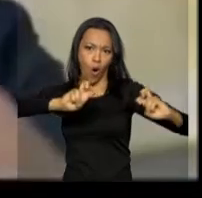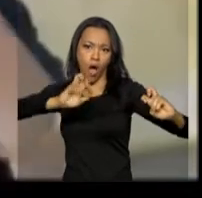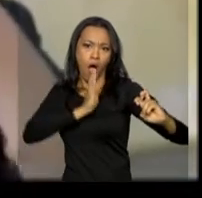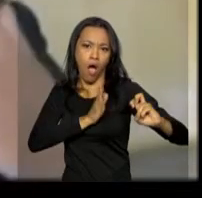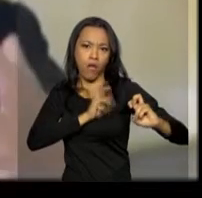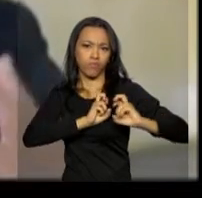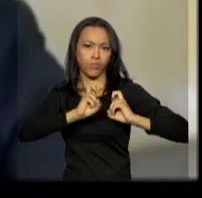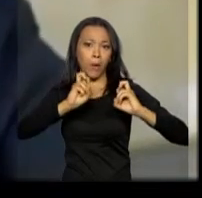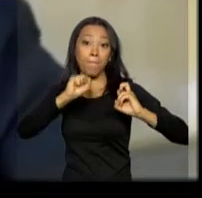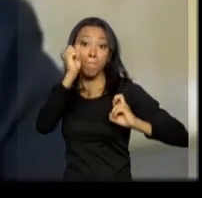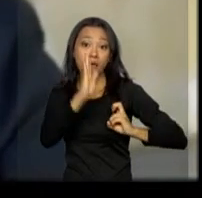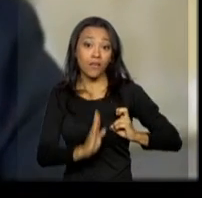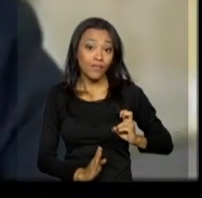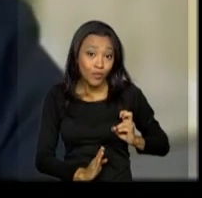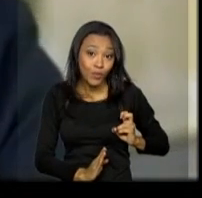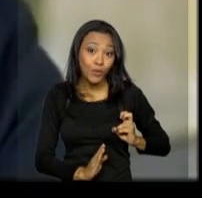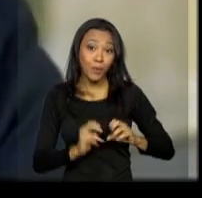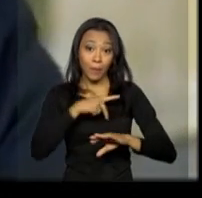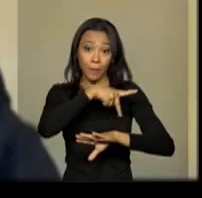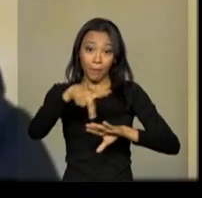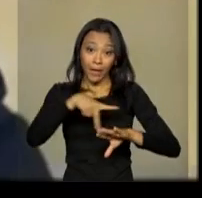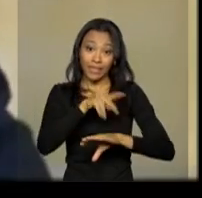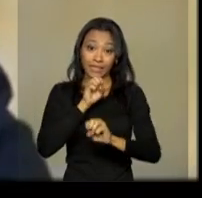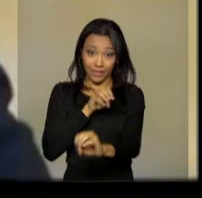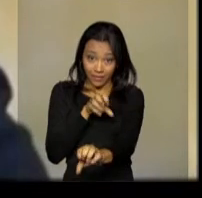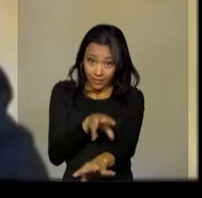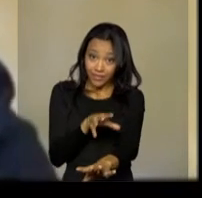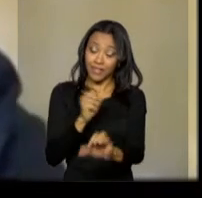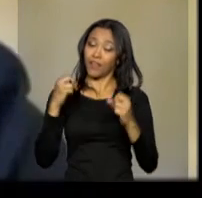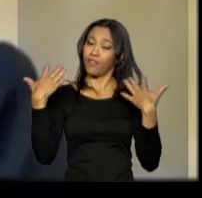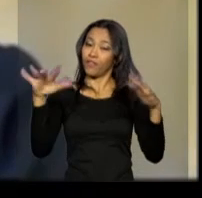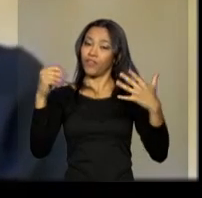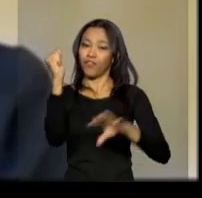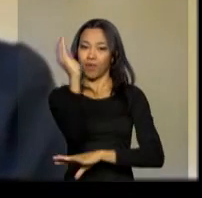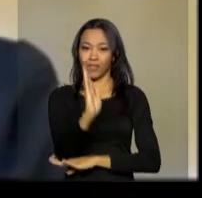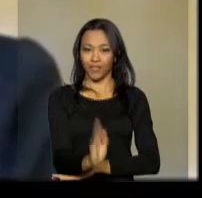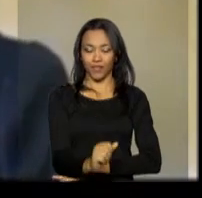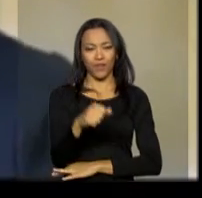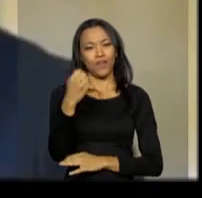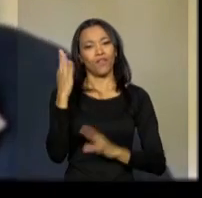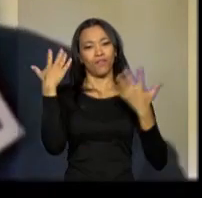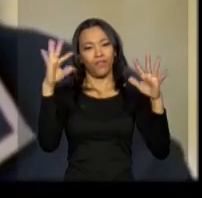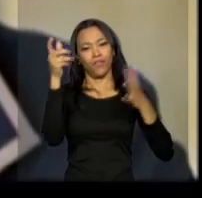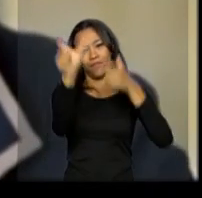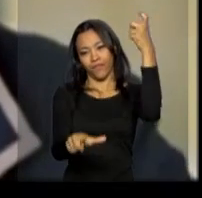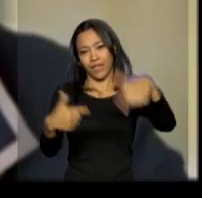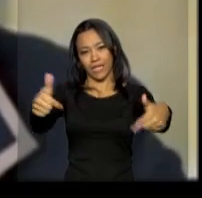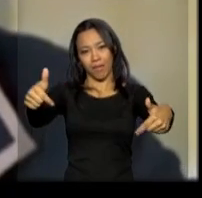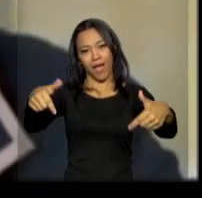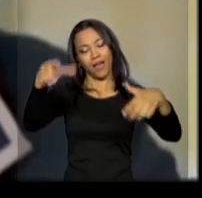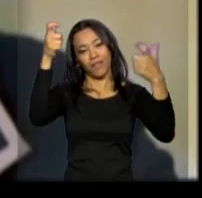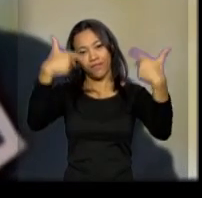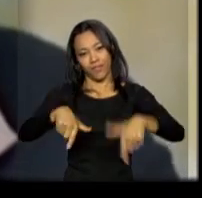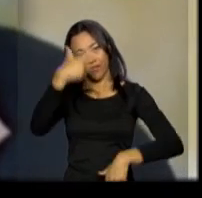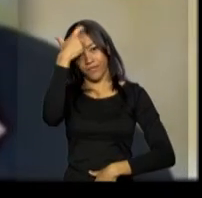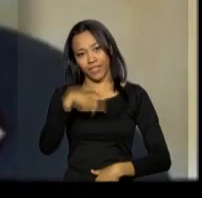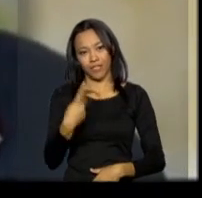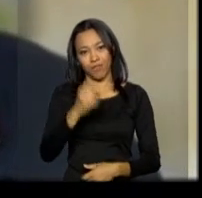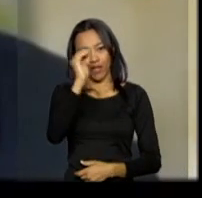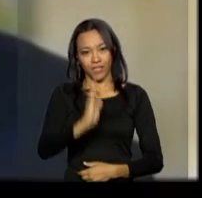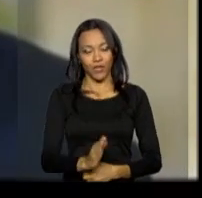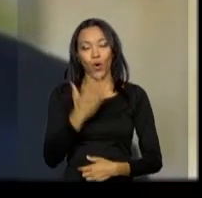coração: Brasil, pátria educadora. Viva o Brasil, viva a trabalhadora, viva o trabalhador